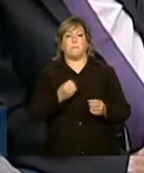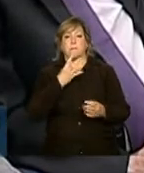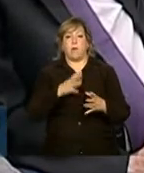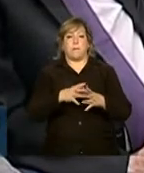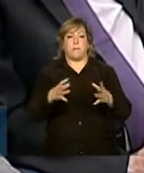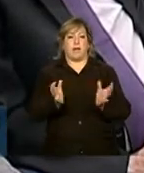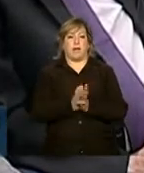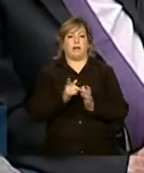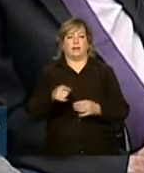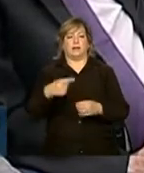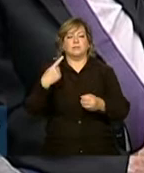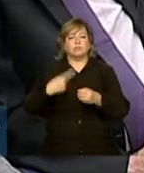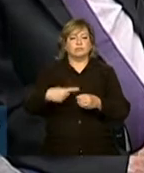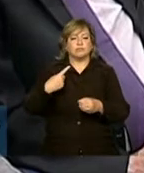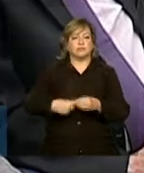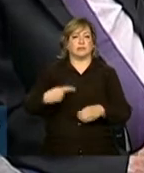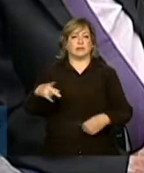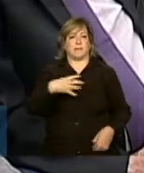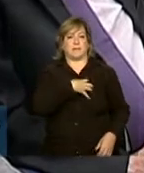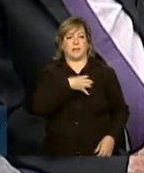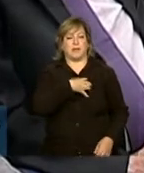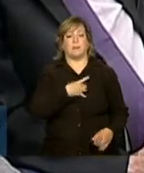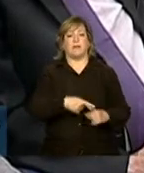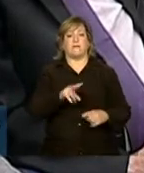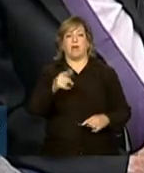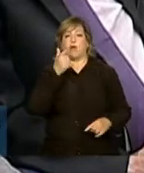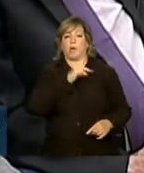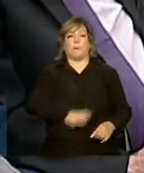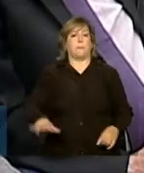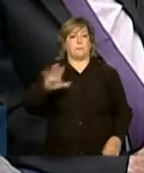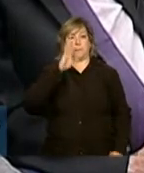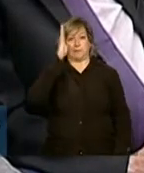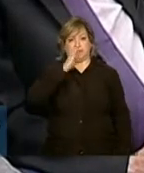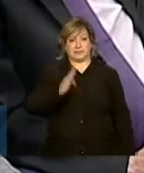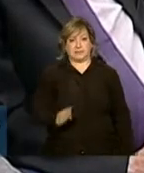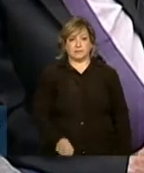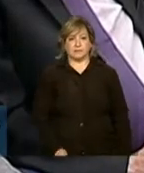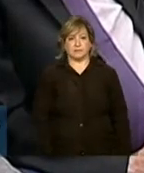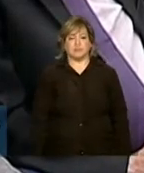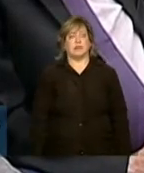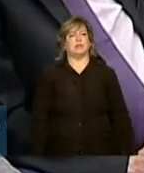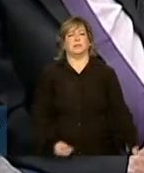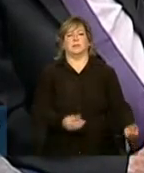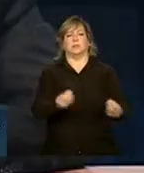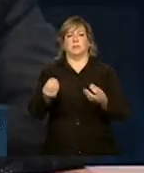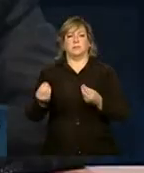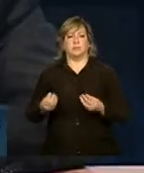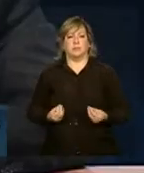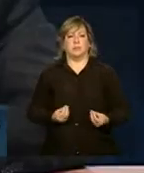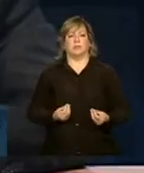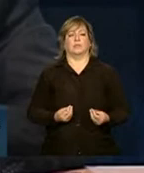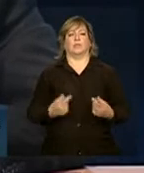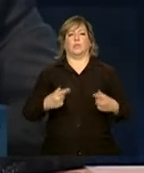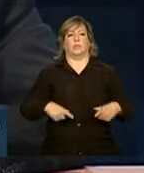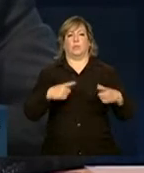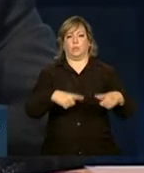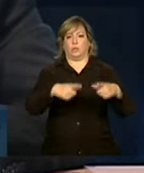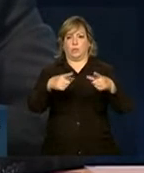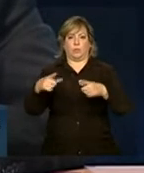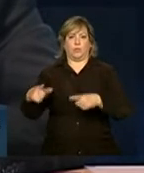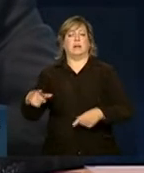boa parte dela lá para o interior da Bahia porque isso vai acontecer no Brasil inteiro E são muitas e muitas localidades